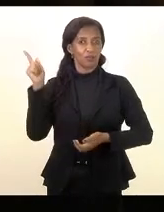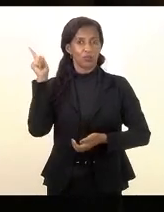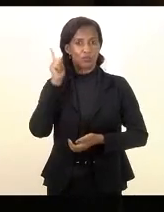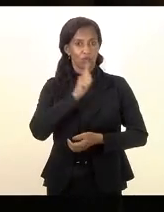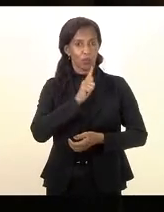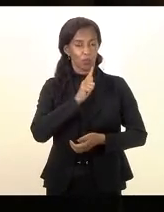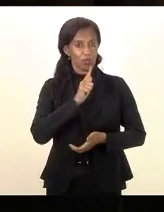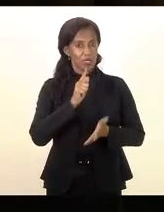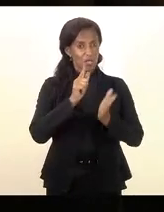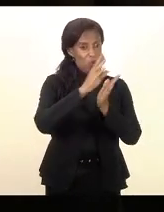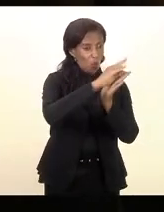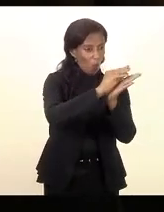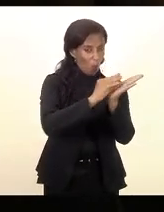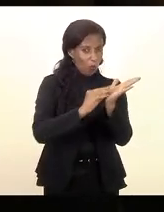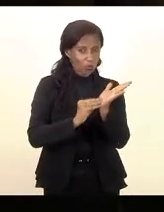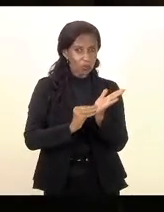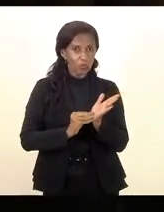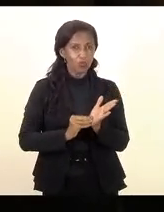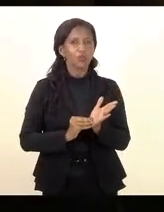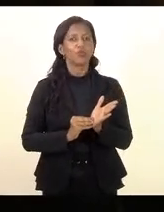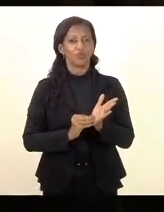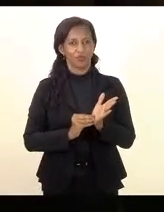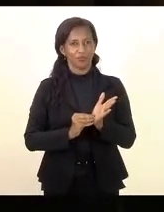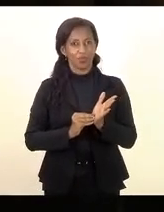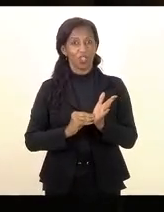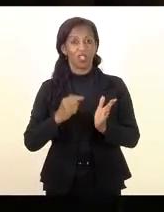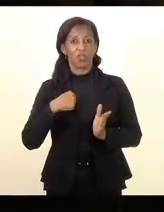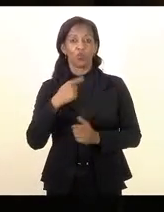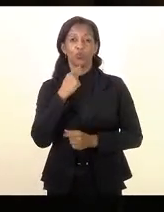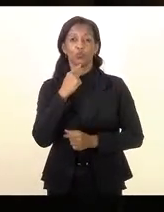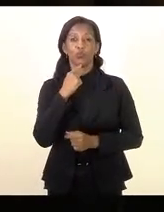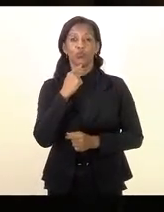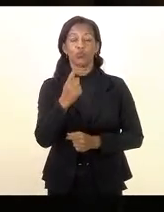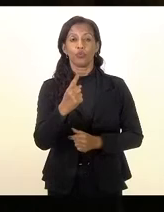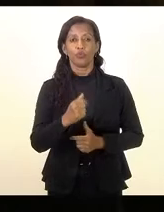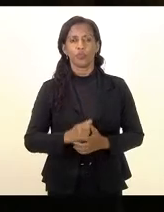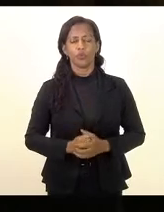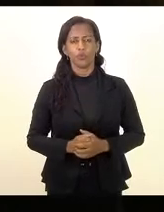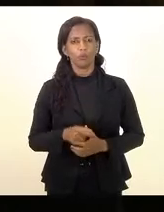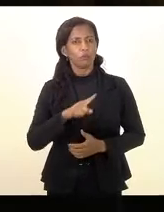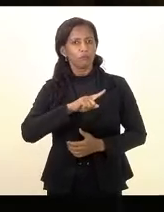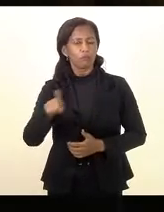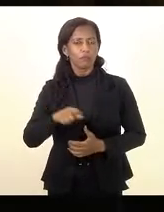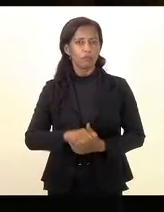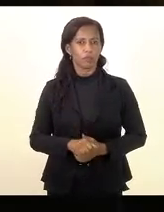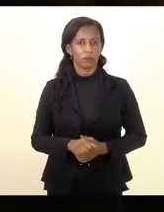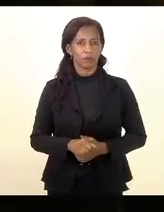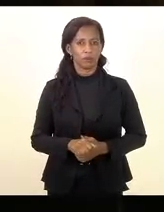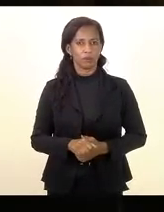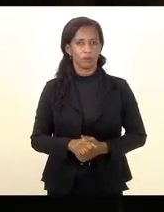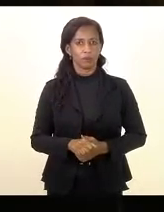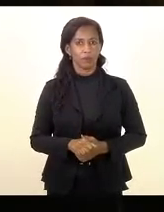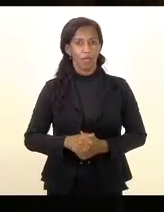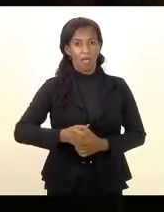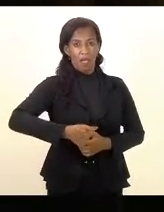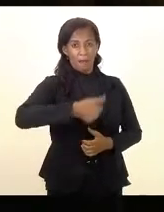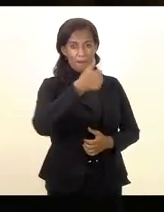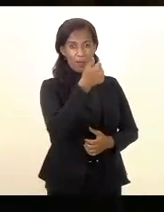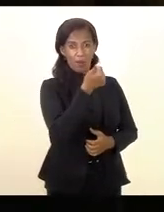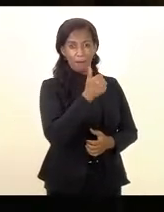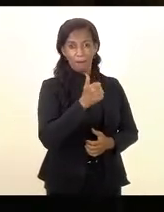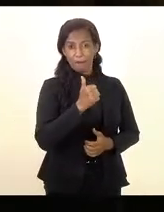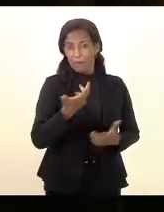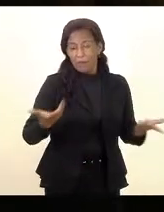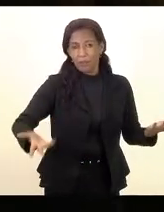conteúdos curriculares eu duvido mas eu duvido aposto para ganhar que não aposto a melhor cachaça do acervo da Leomar